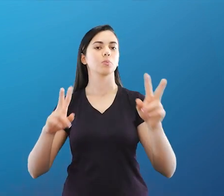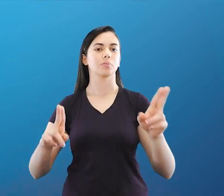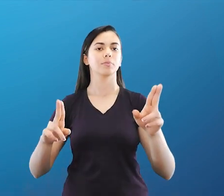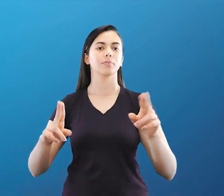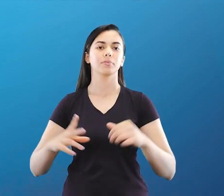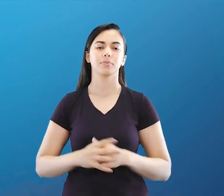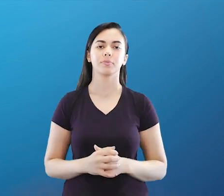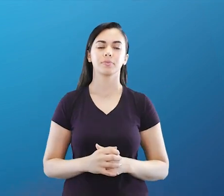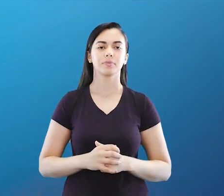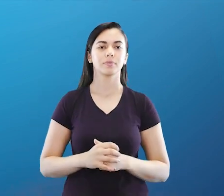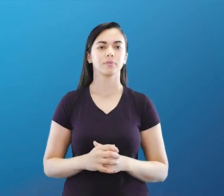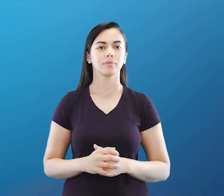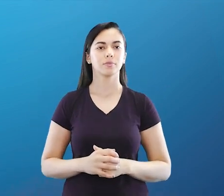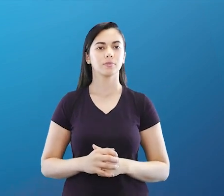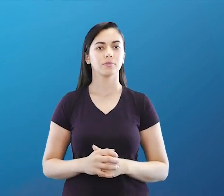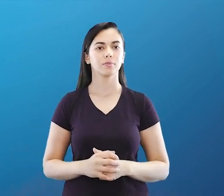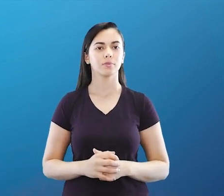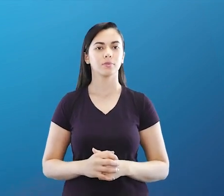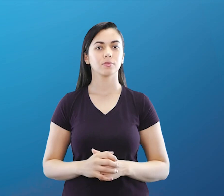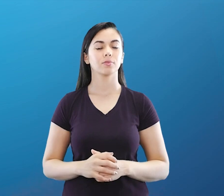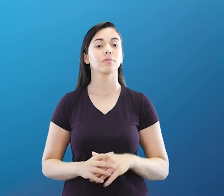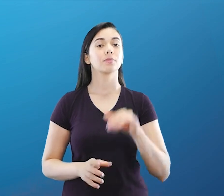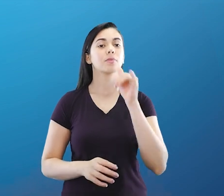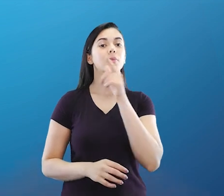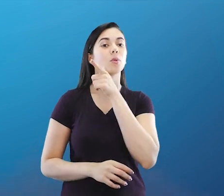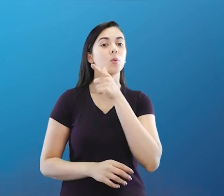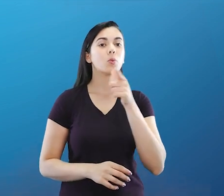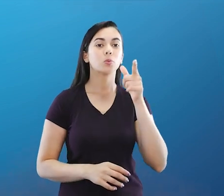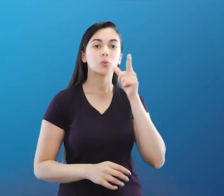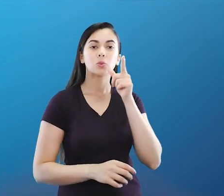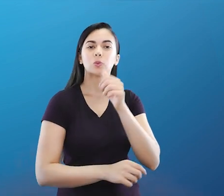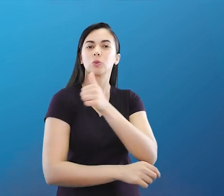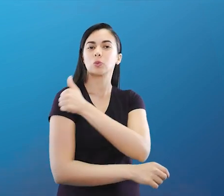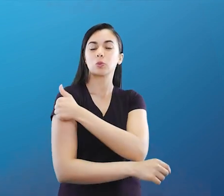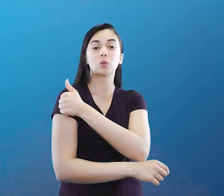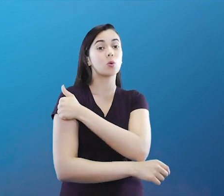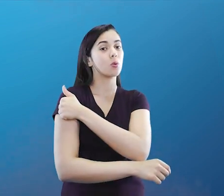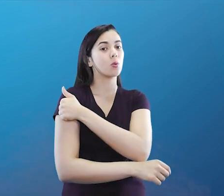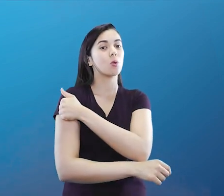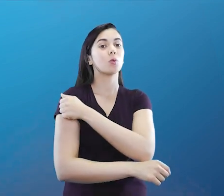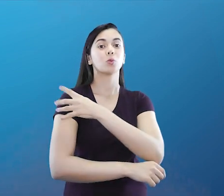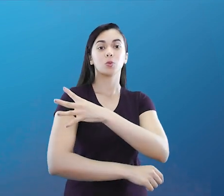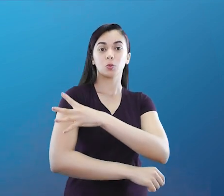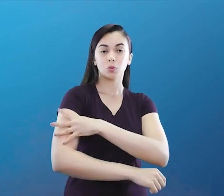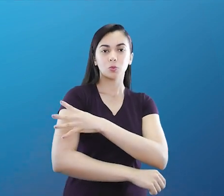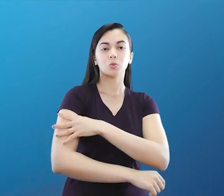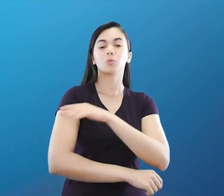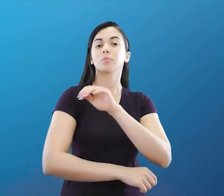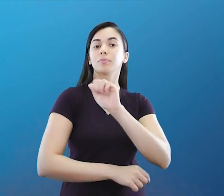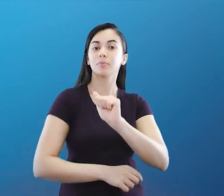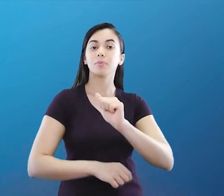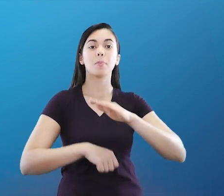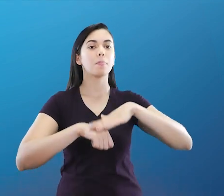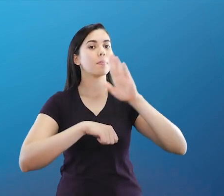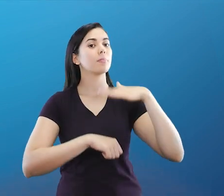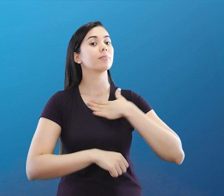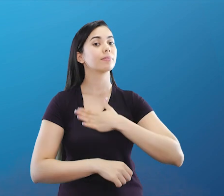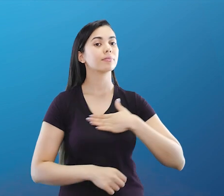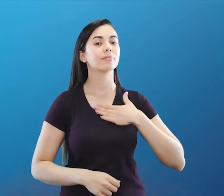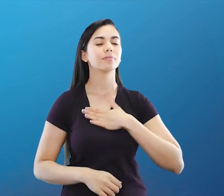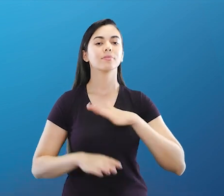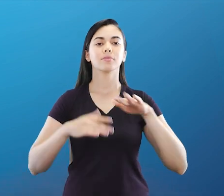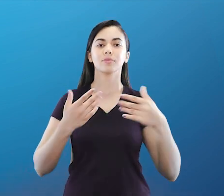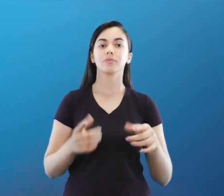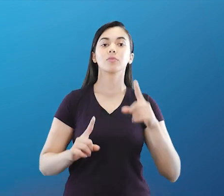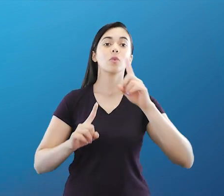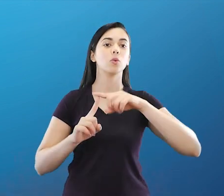de colunas. Olha só, lanche preferido dos estudantes do 4º ano A. Aí nós